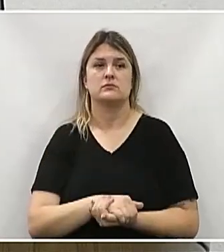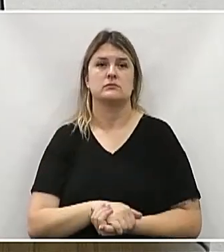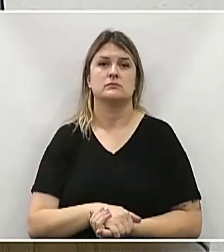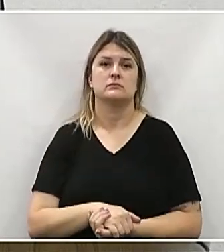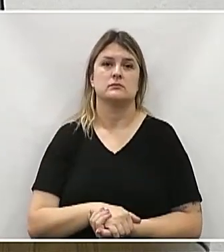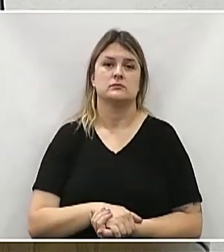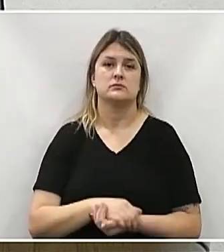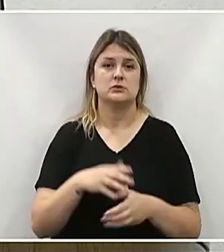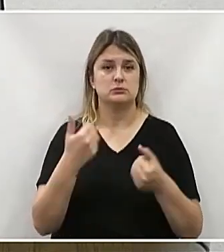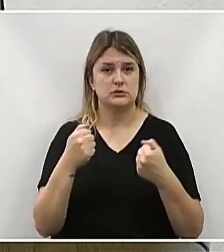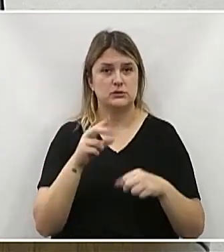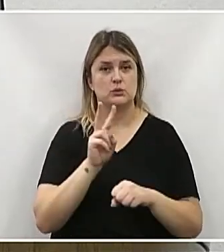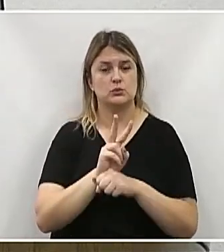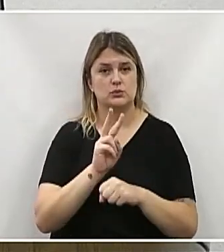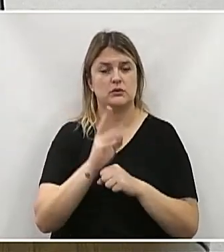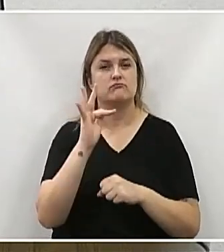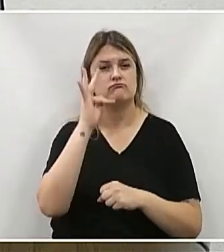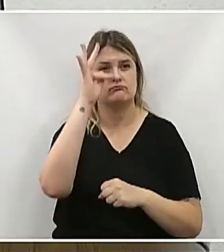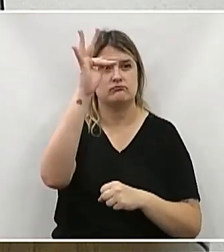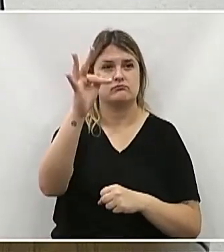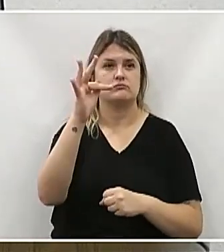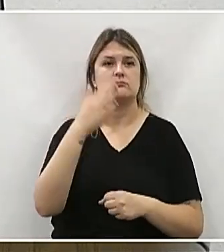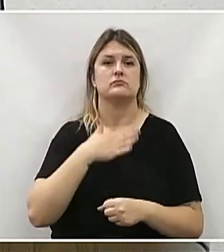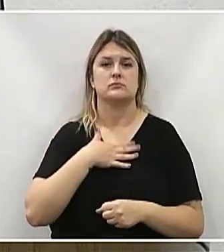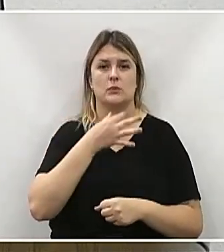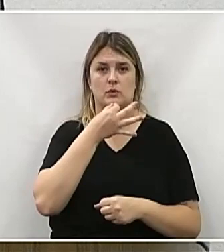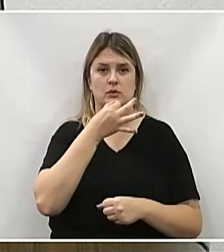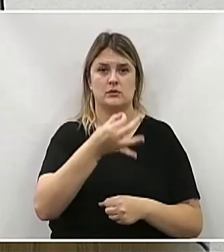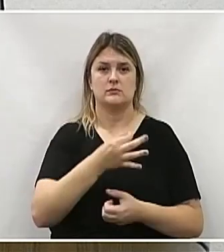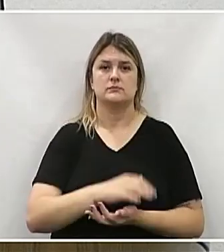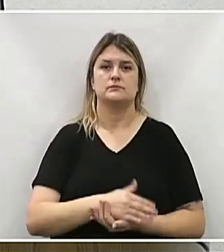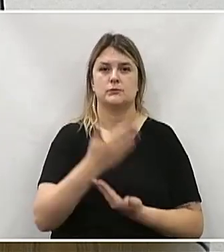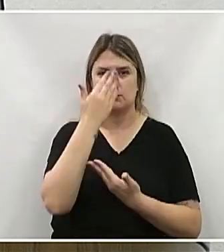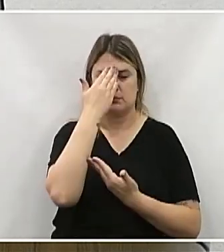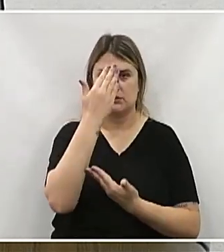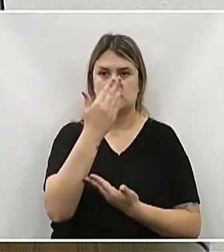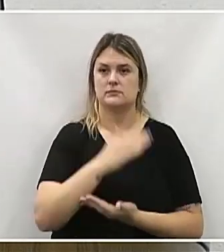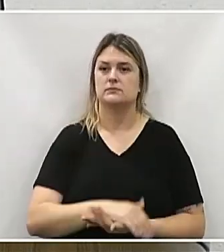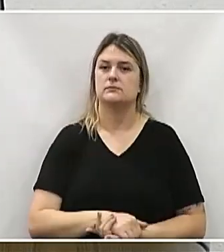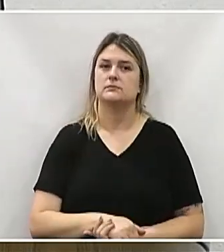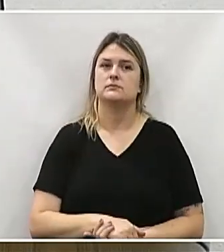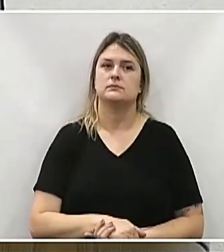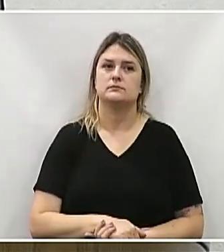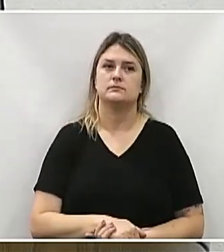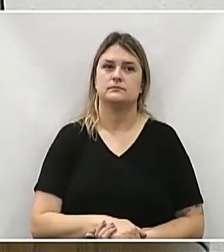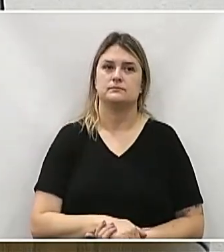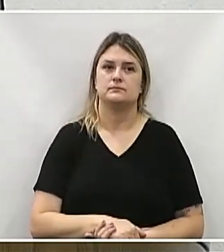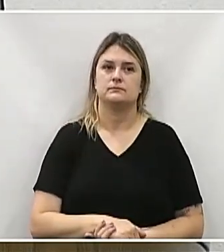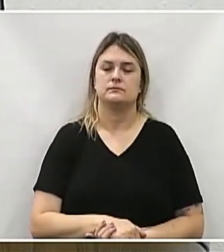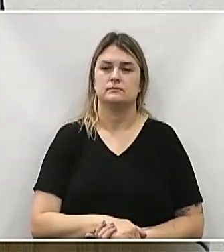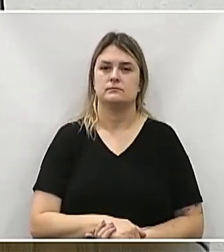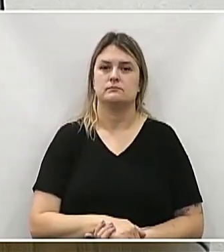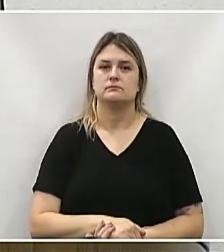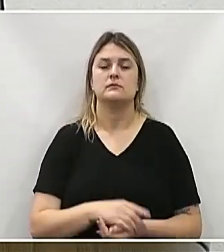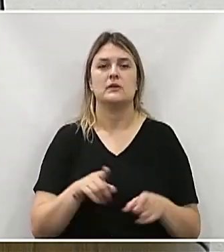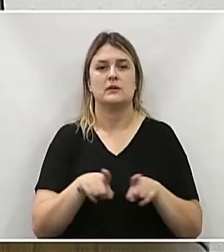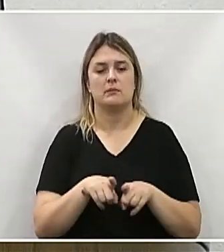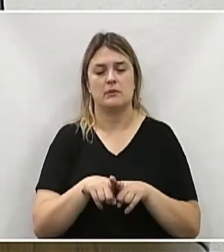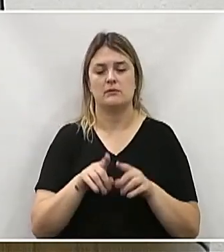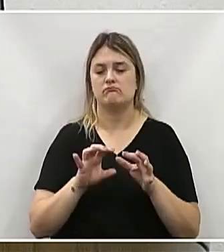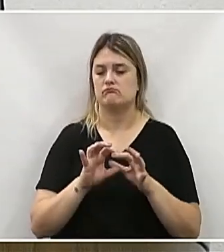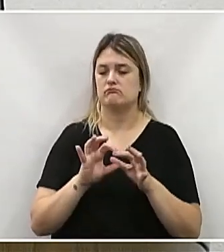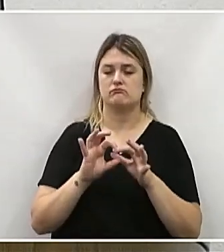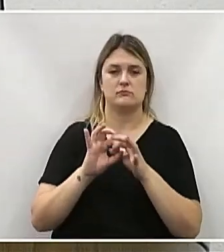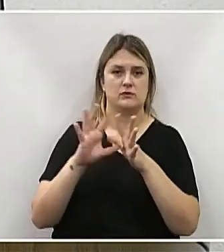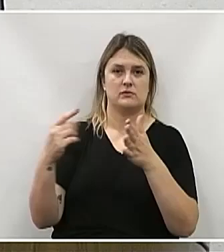gente deve cuidar daqui para frente na minha opinião obrigado eu deixo também me coloca à disposição